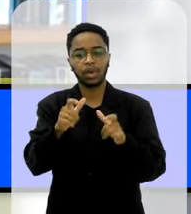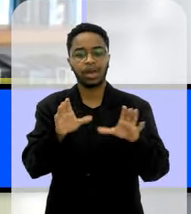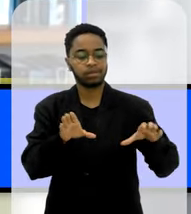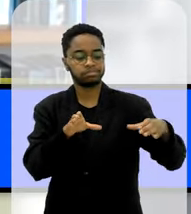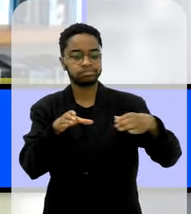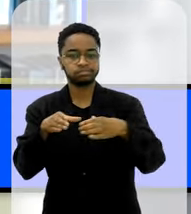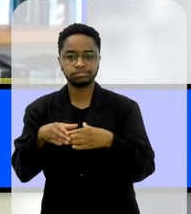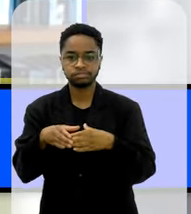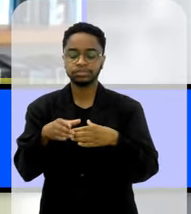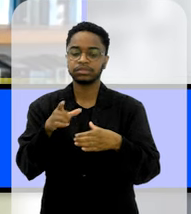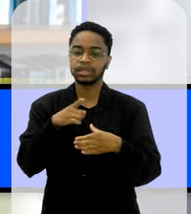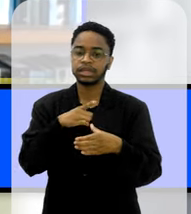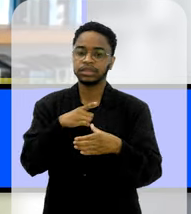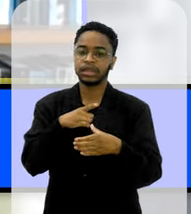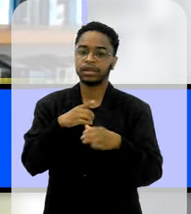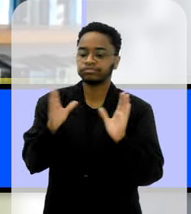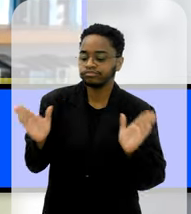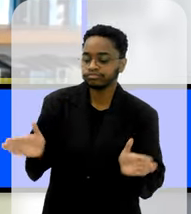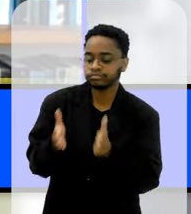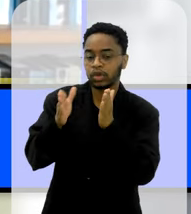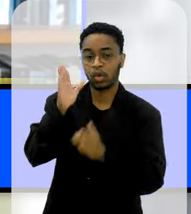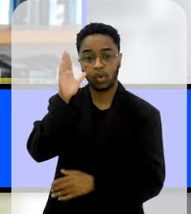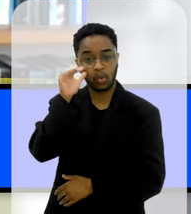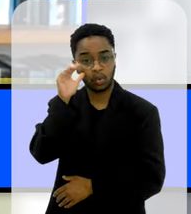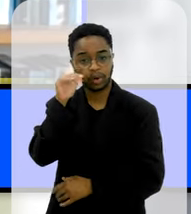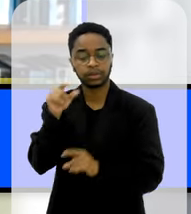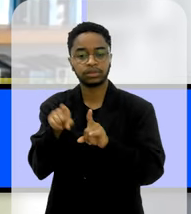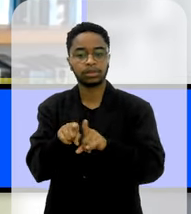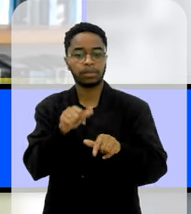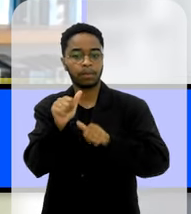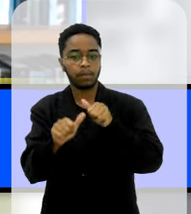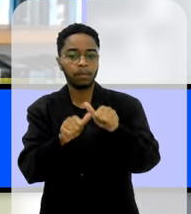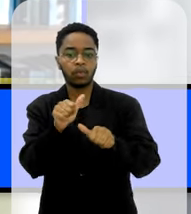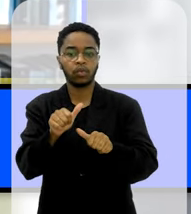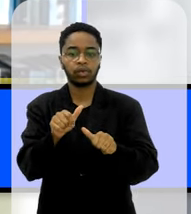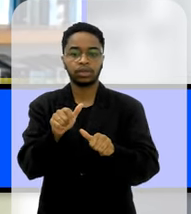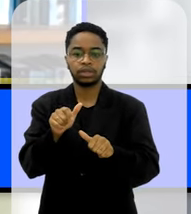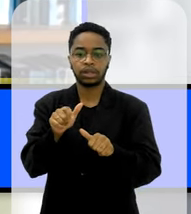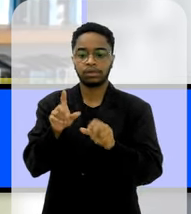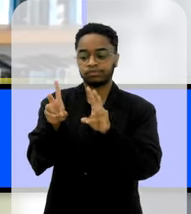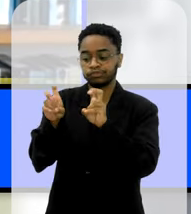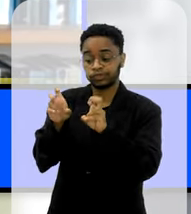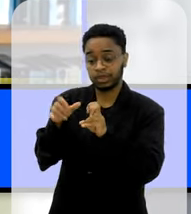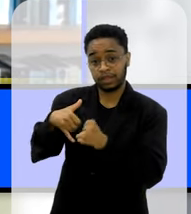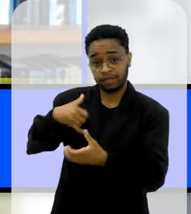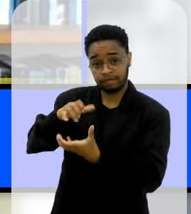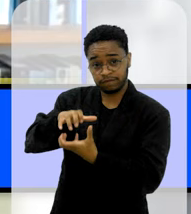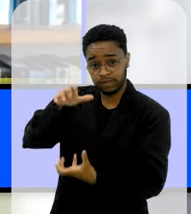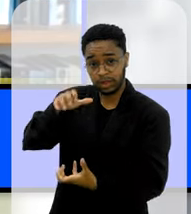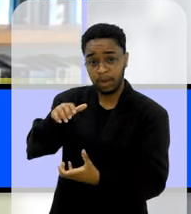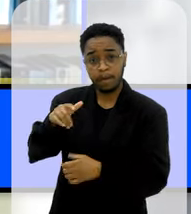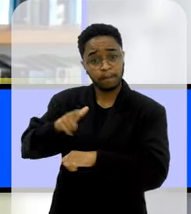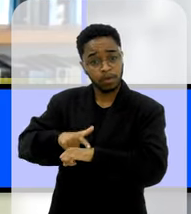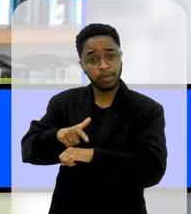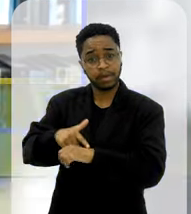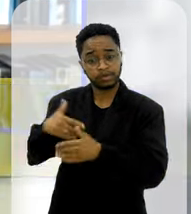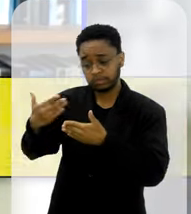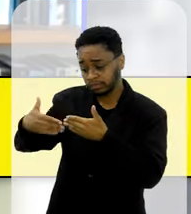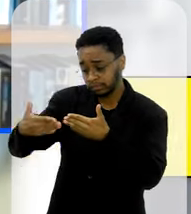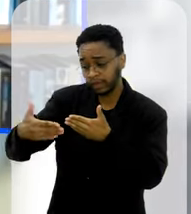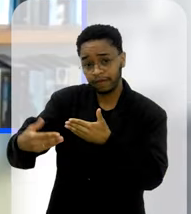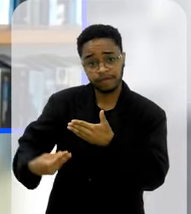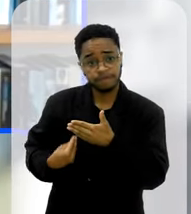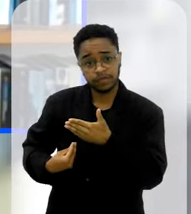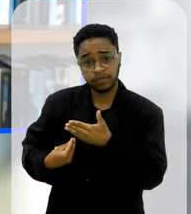se possa criar um ambiente coletivo de aguçar a curiosidade, de transformar a velhice num momento